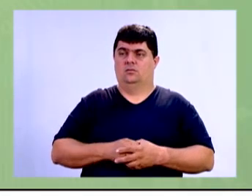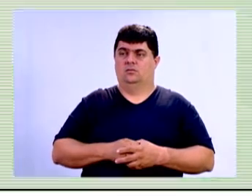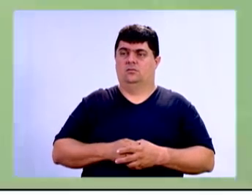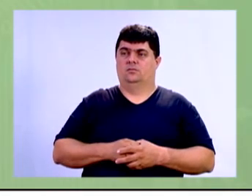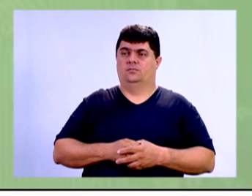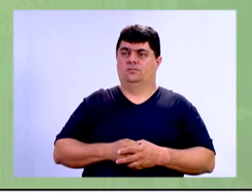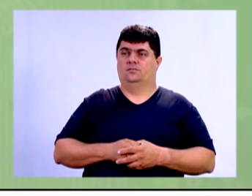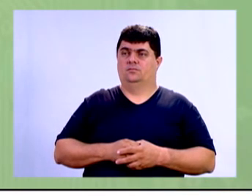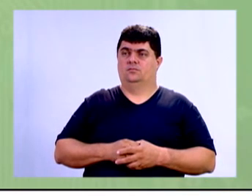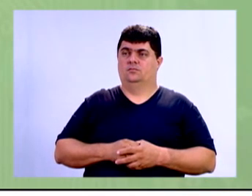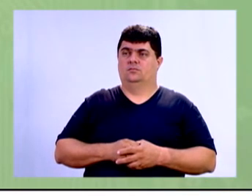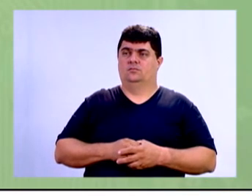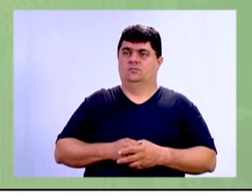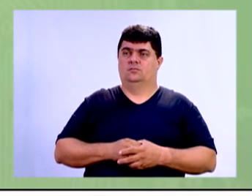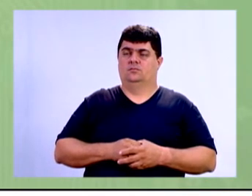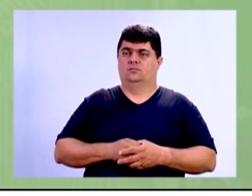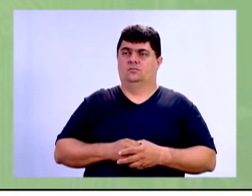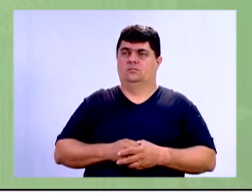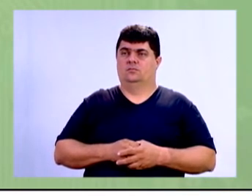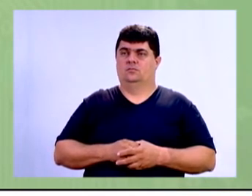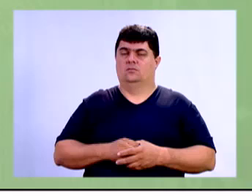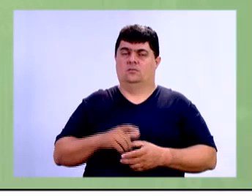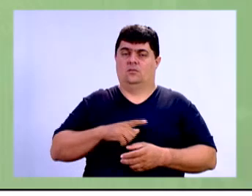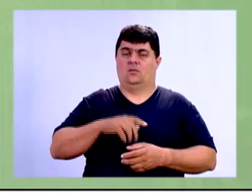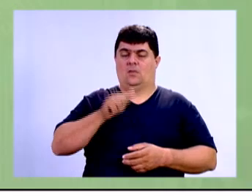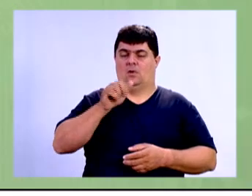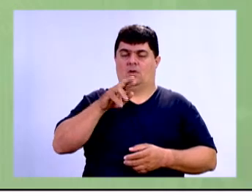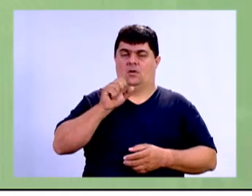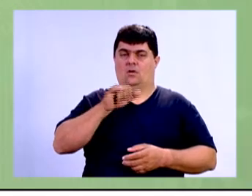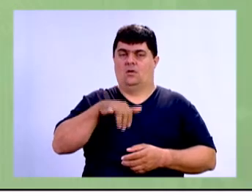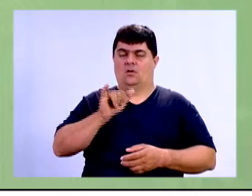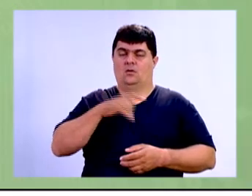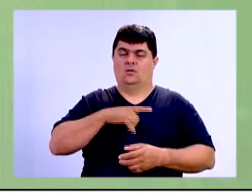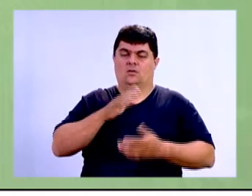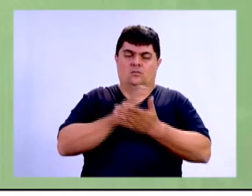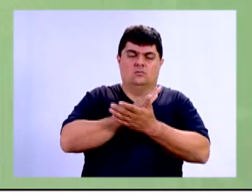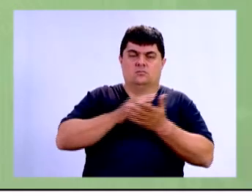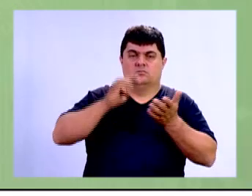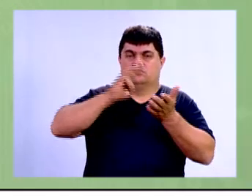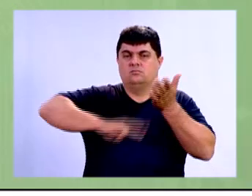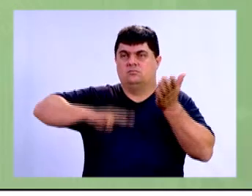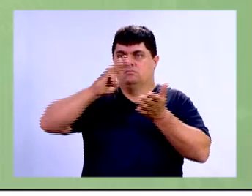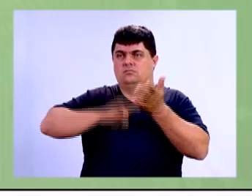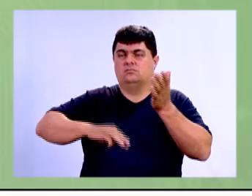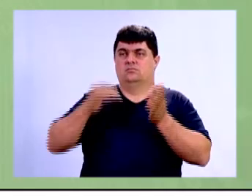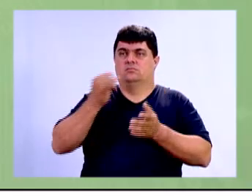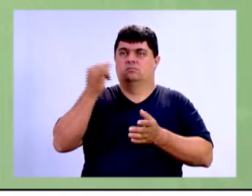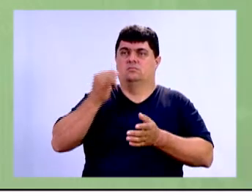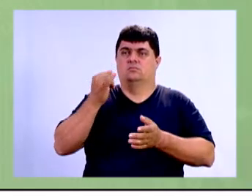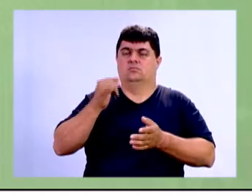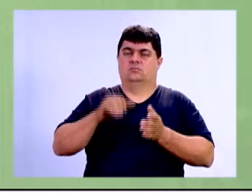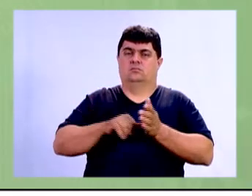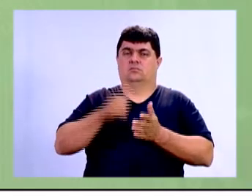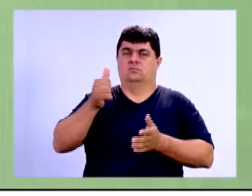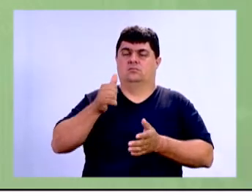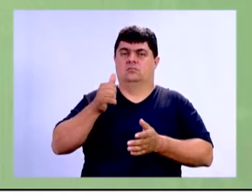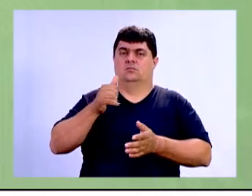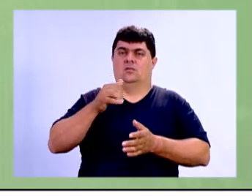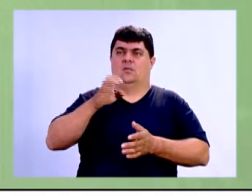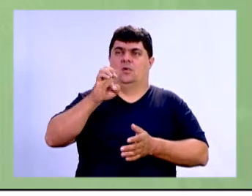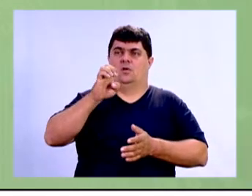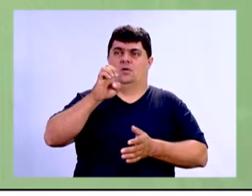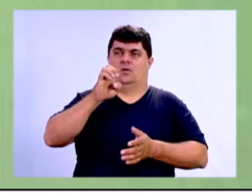o ArrayList, né? O ArrayList ele tem alguns métodos muito importantes. Primeiro, ele tem um método